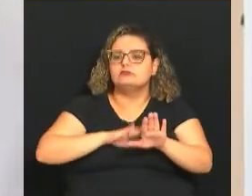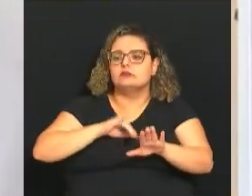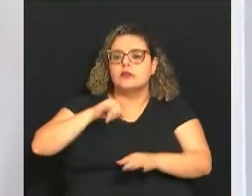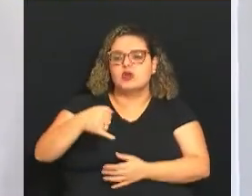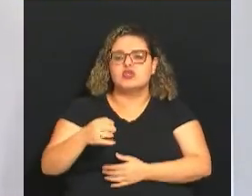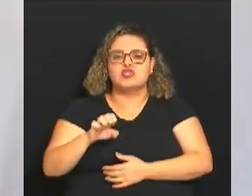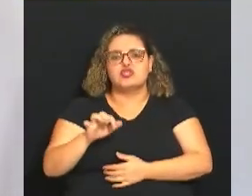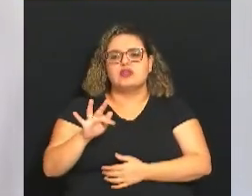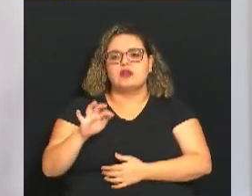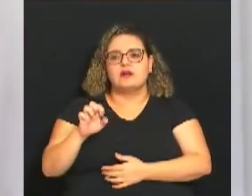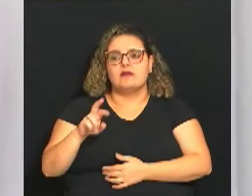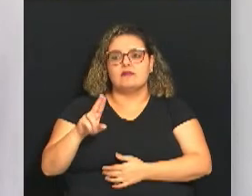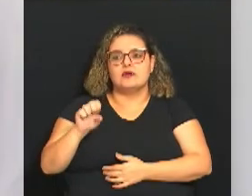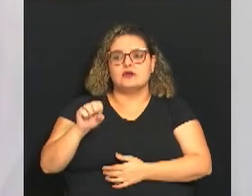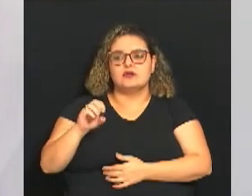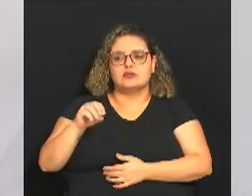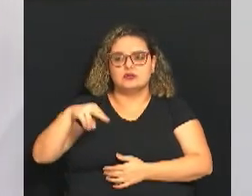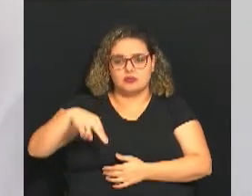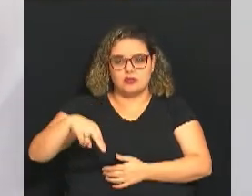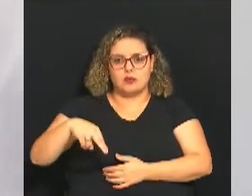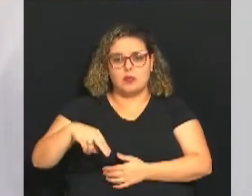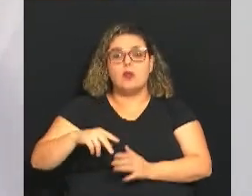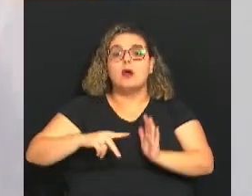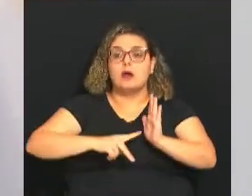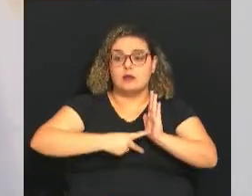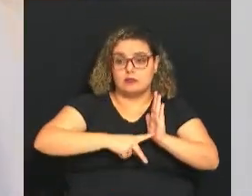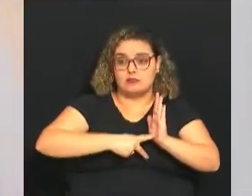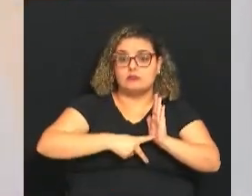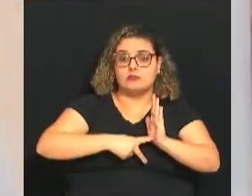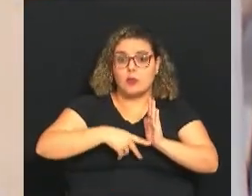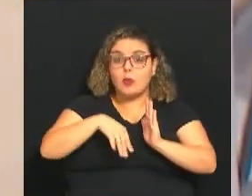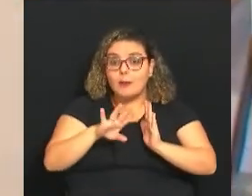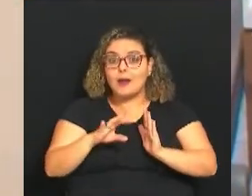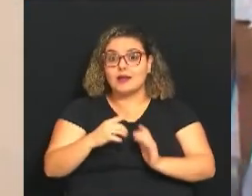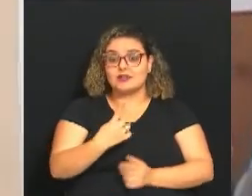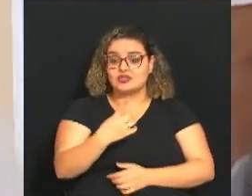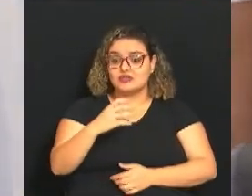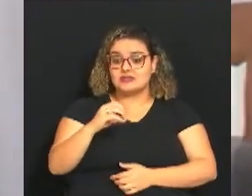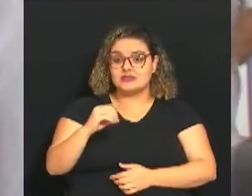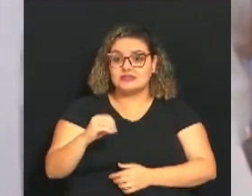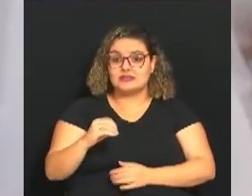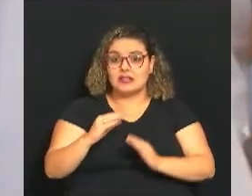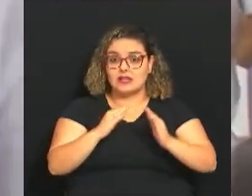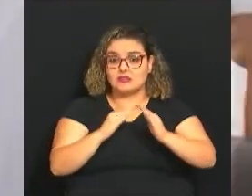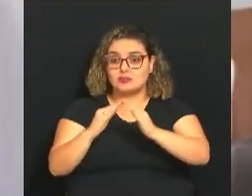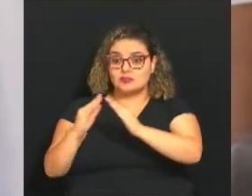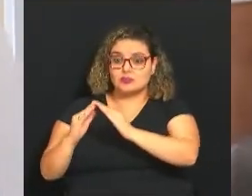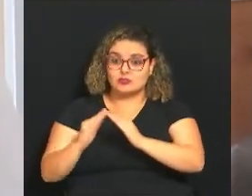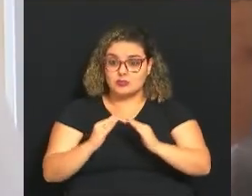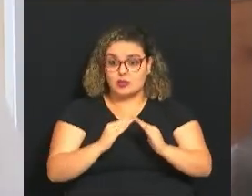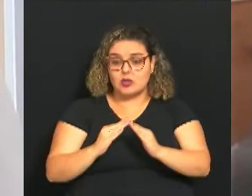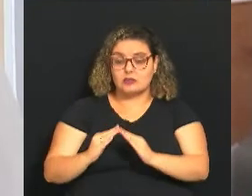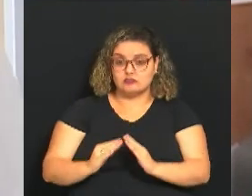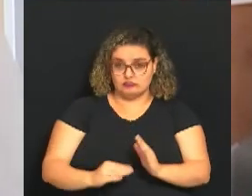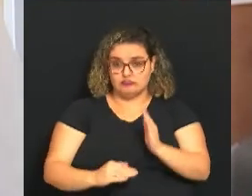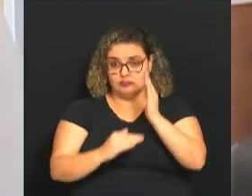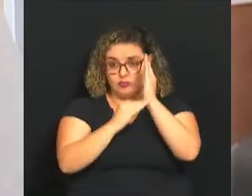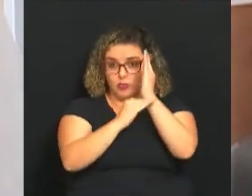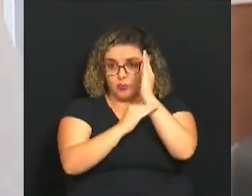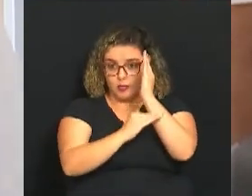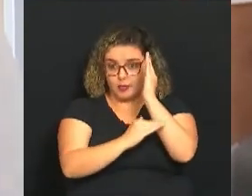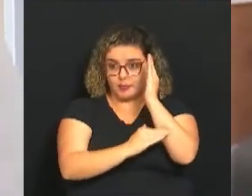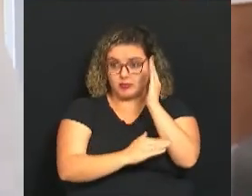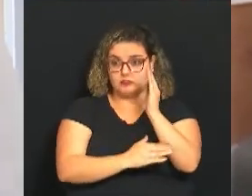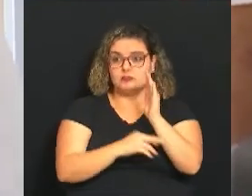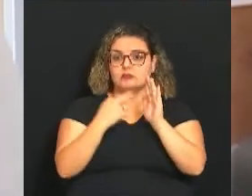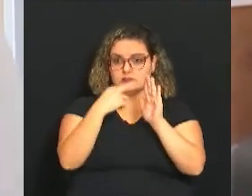que é síndico de um condomínio com mais de 100 apartamentos, comentou sobre sua função. A função do síndico é seguir o regimento e